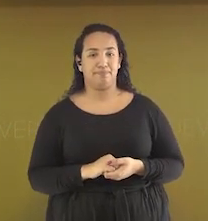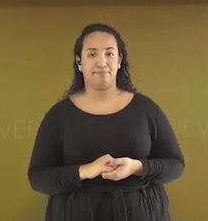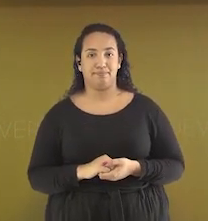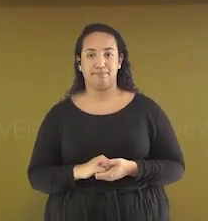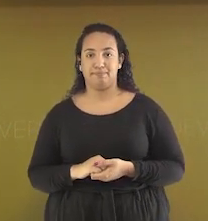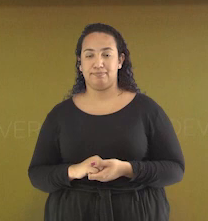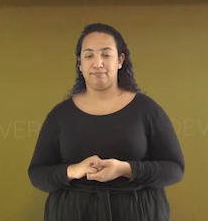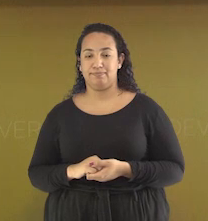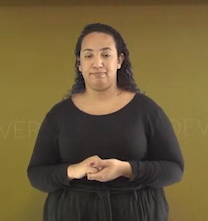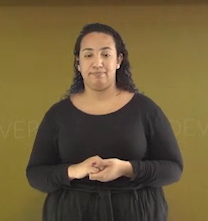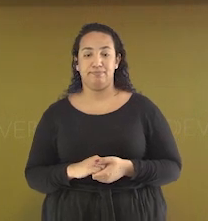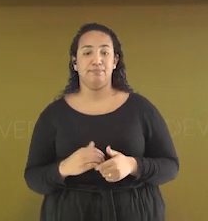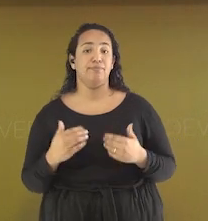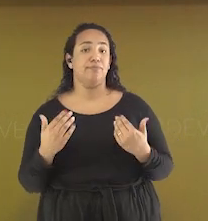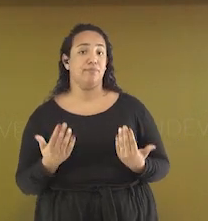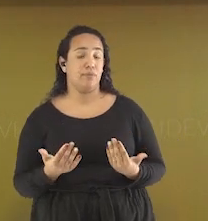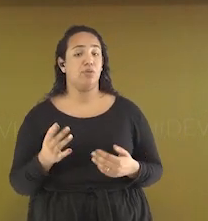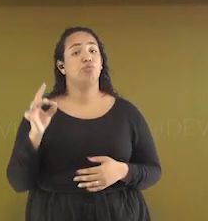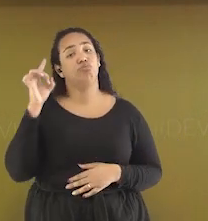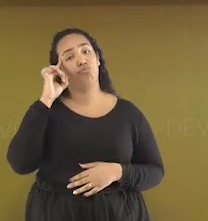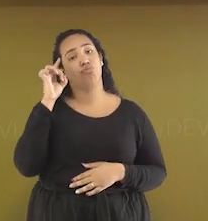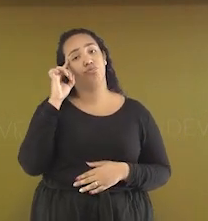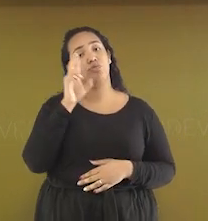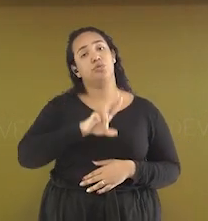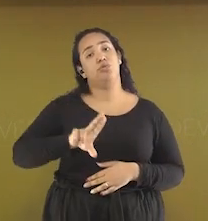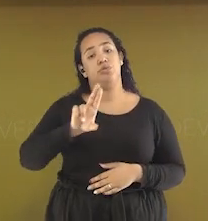decimal. Usualmente falamos no dia a dia